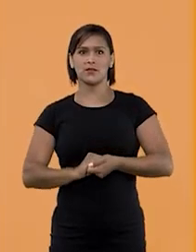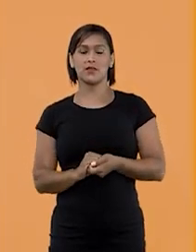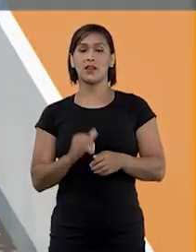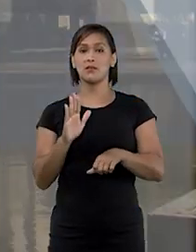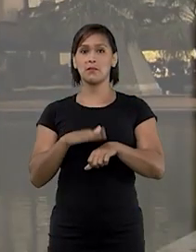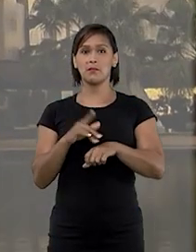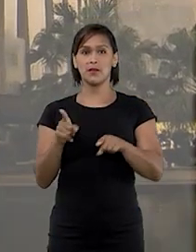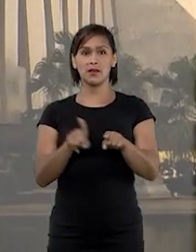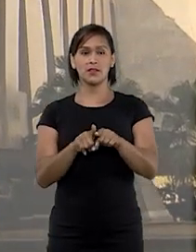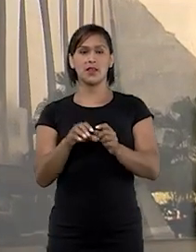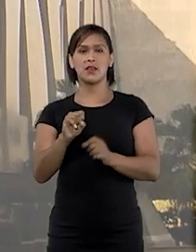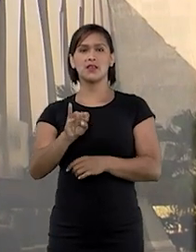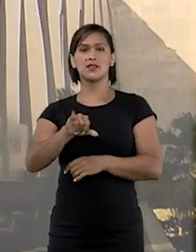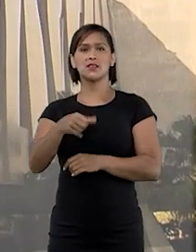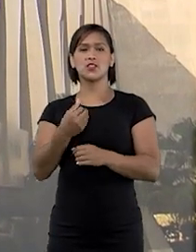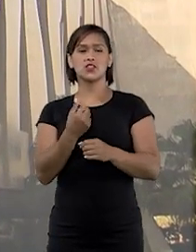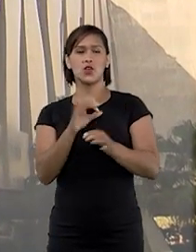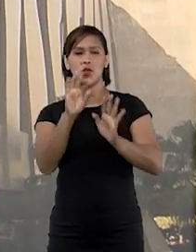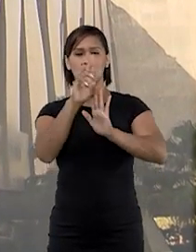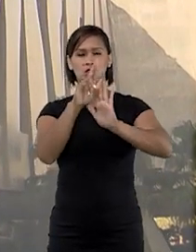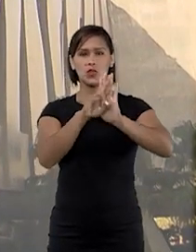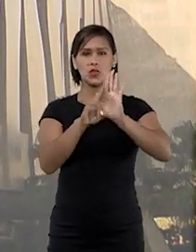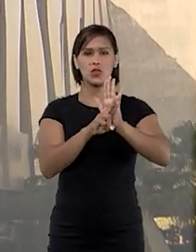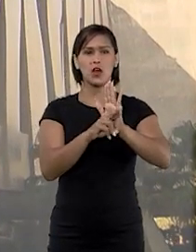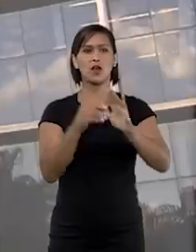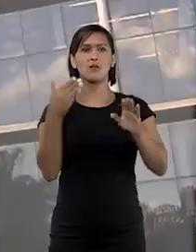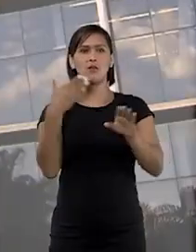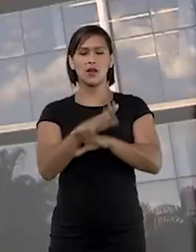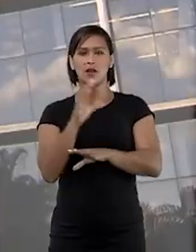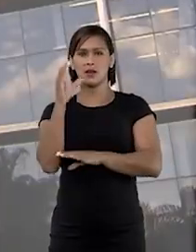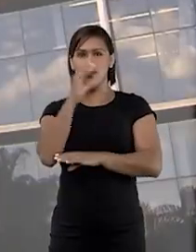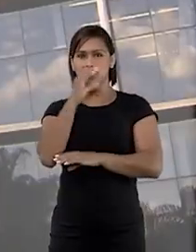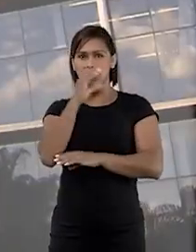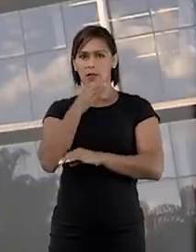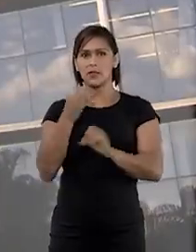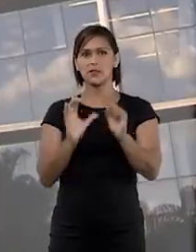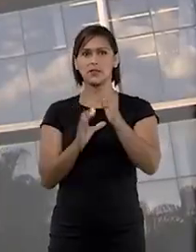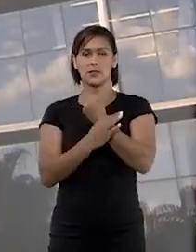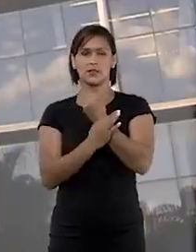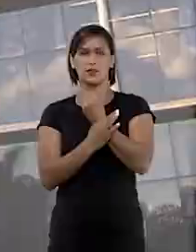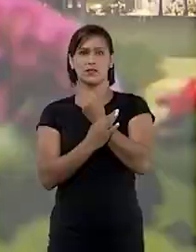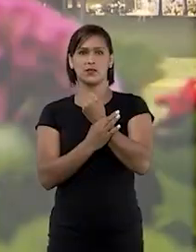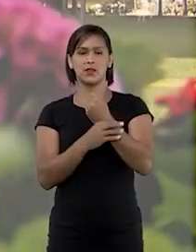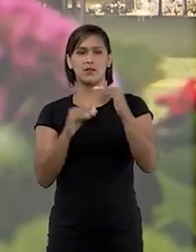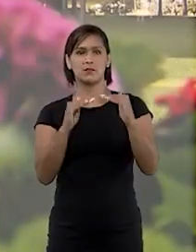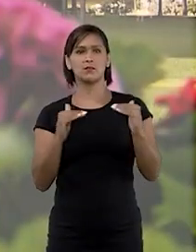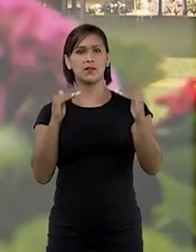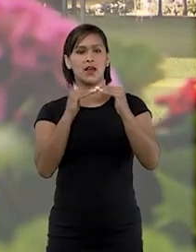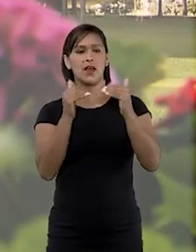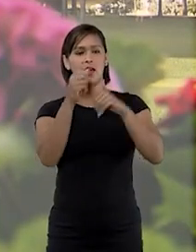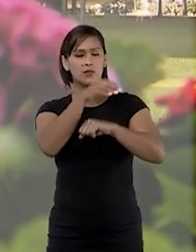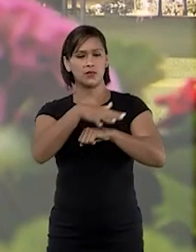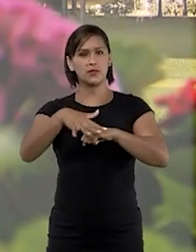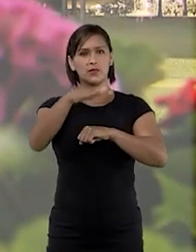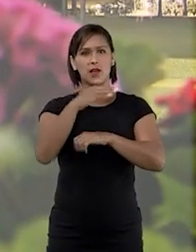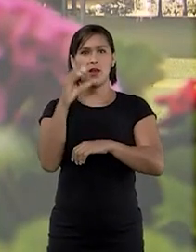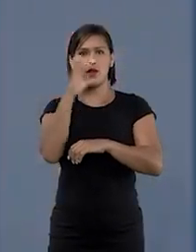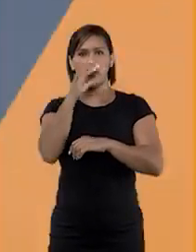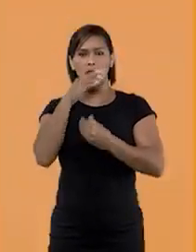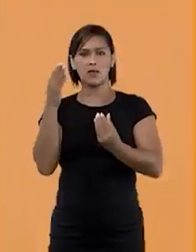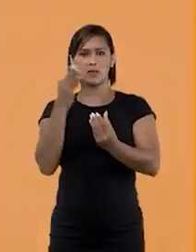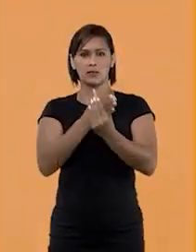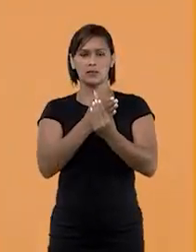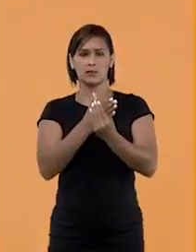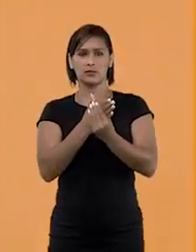concurso e mais STJ edita Norma para dar mais celeridade e segurança mantendo a distribuição